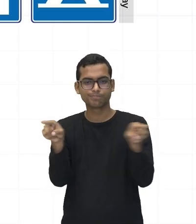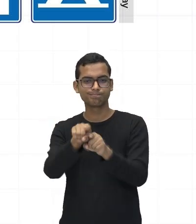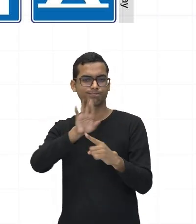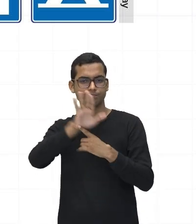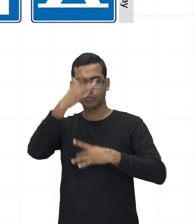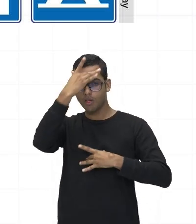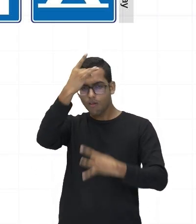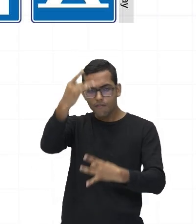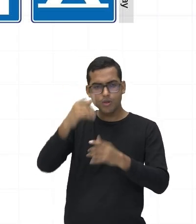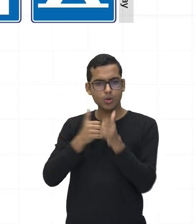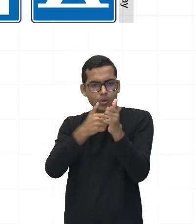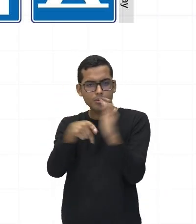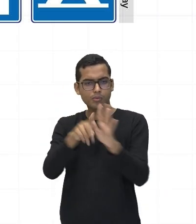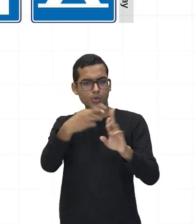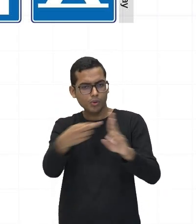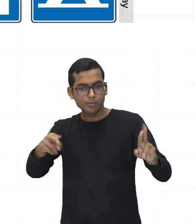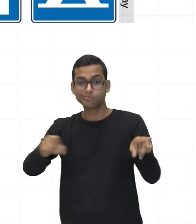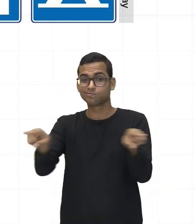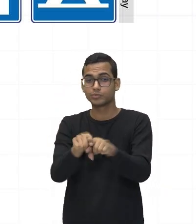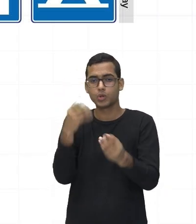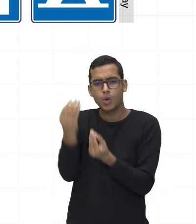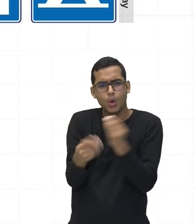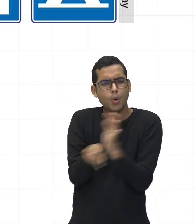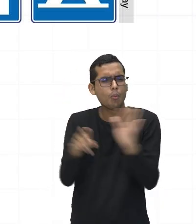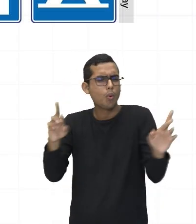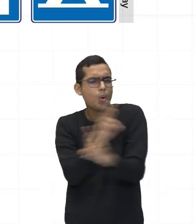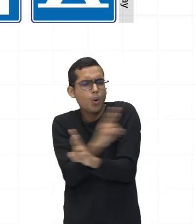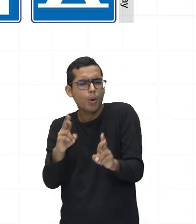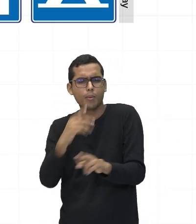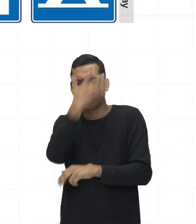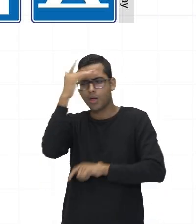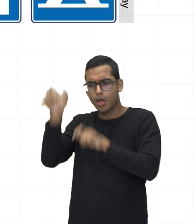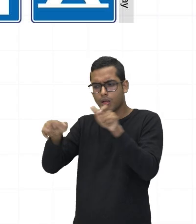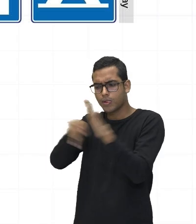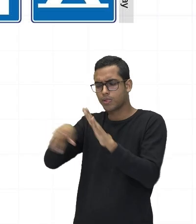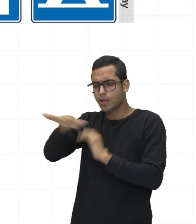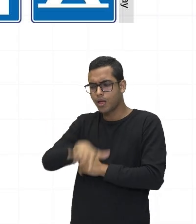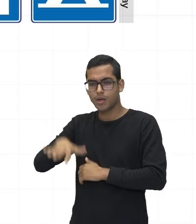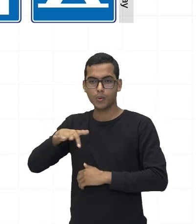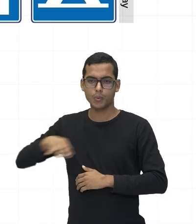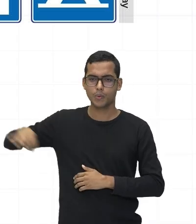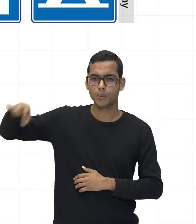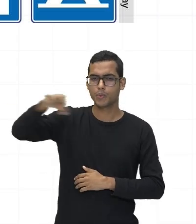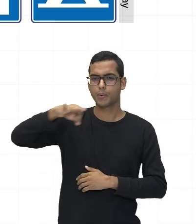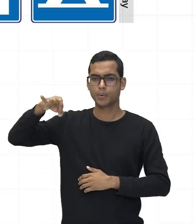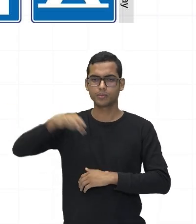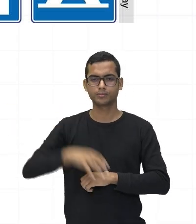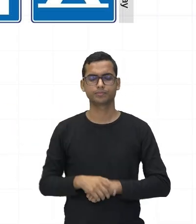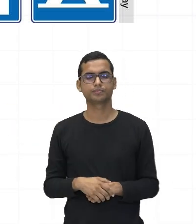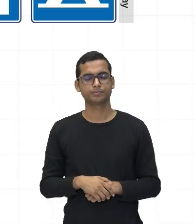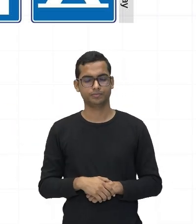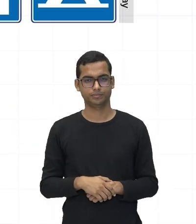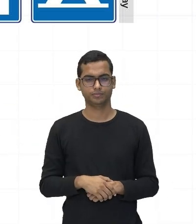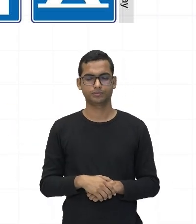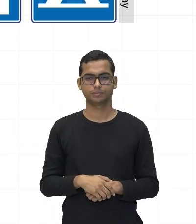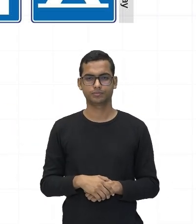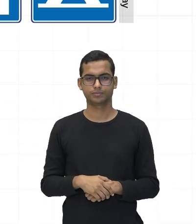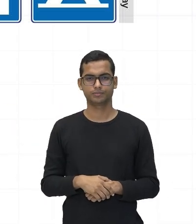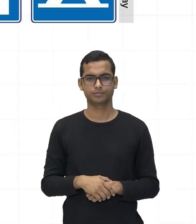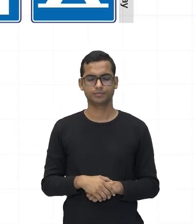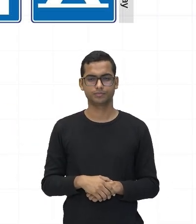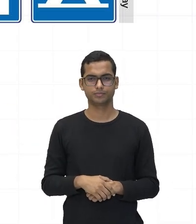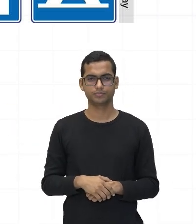maneira como se relacionam com os que consideram sagrados. Então vamos ver